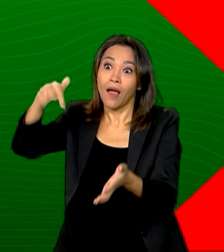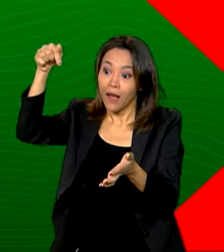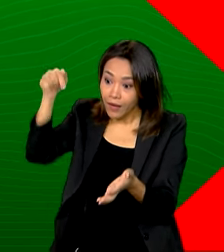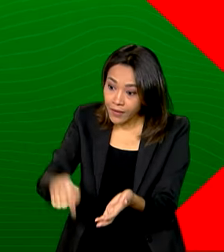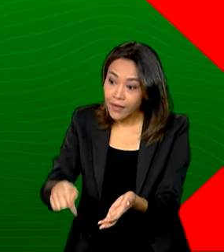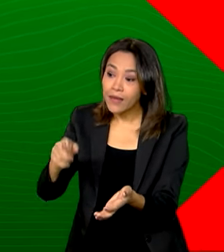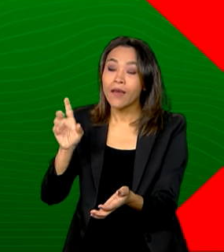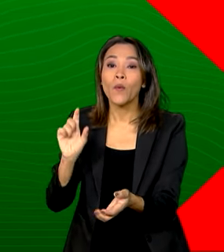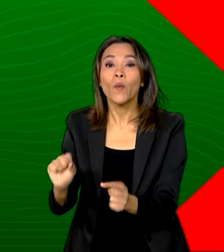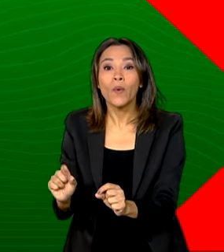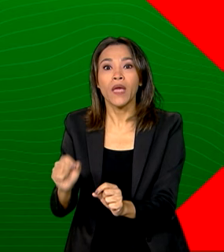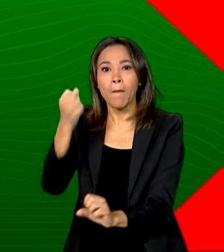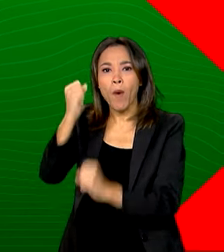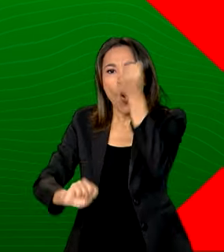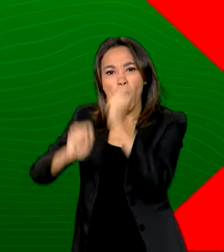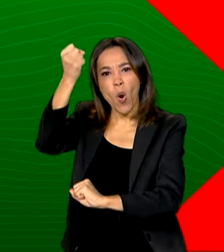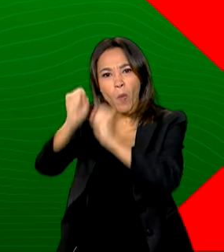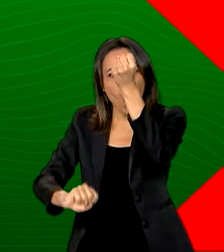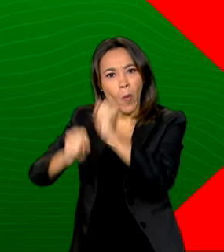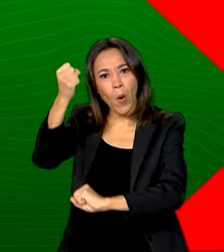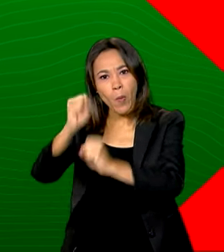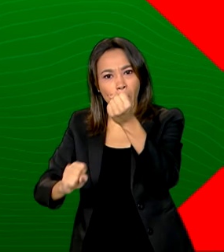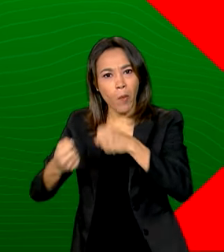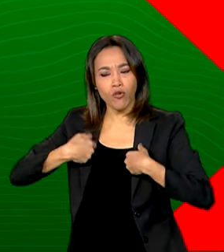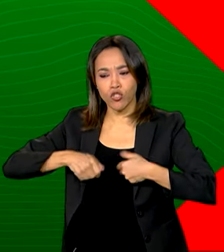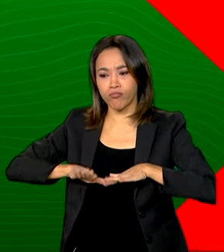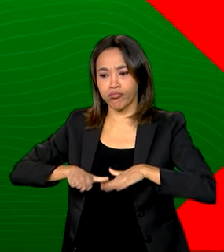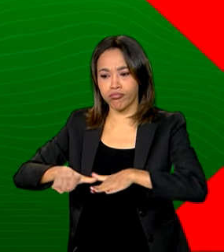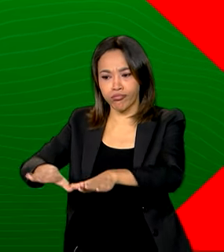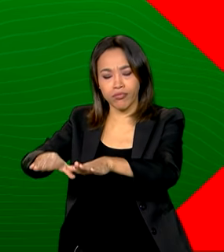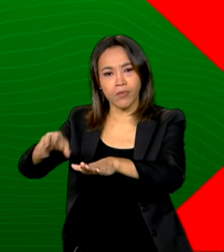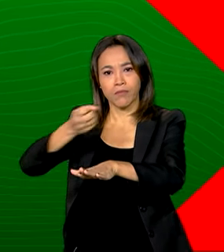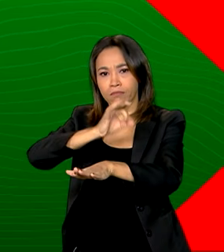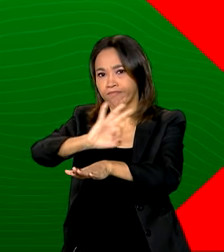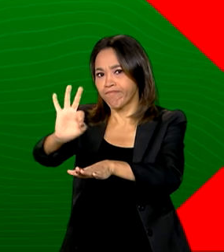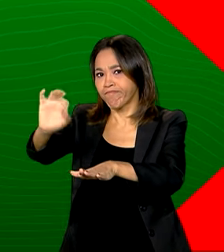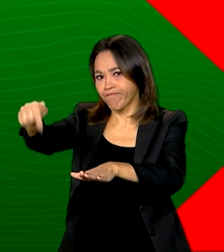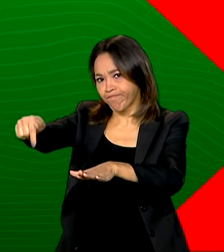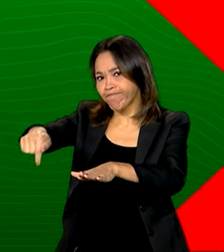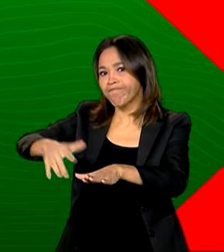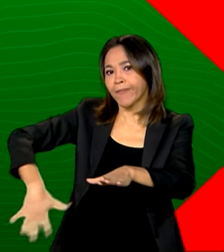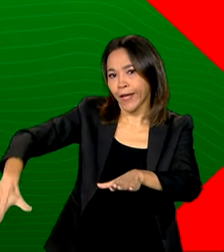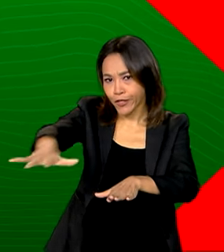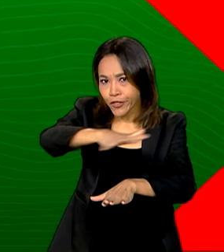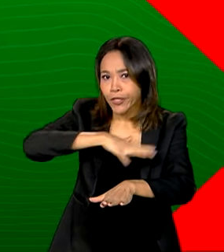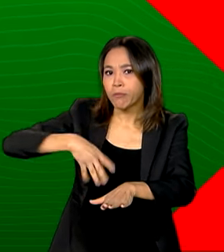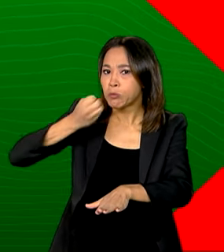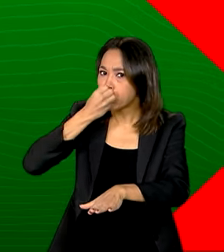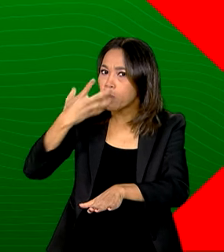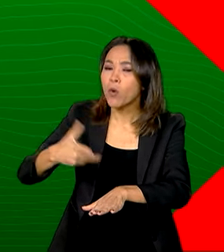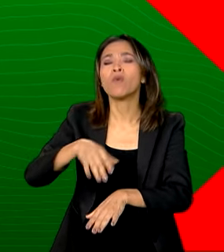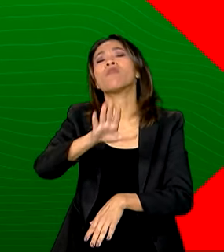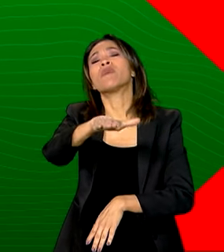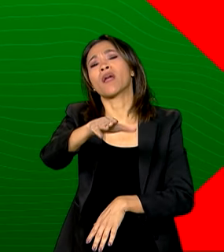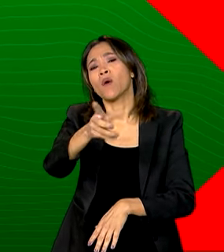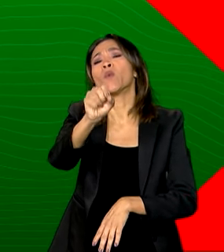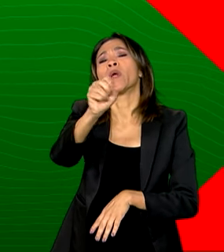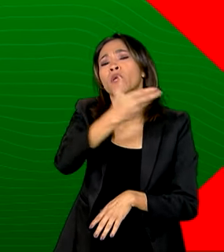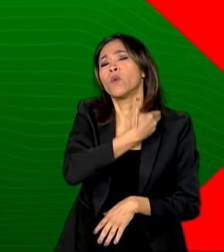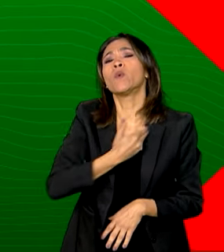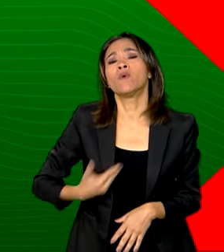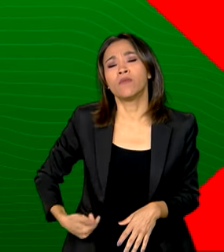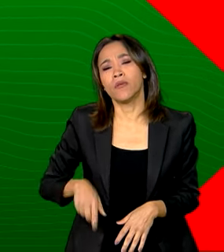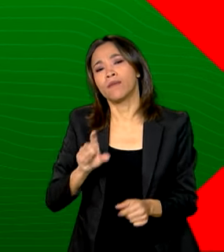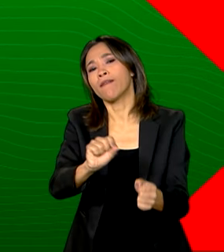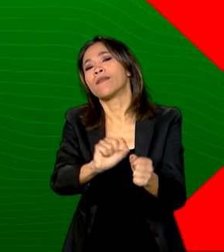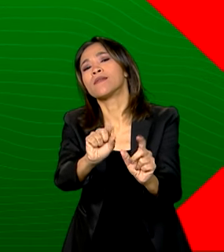polos de confecções do país o Polo aqui do do Toritama Santa Cruz o que o governo tá fazendo para minimizar essa